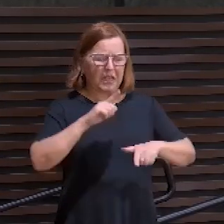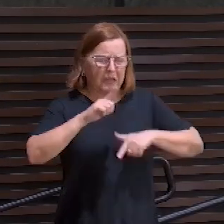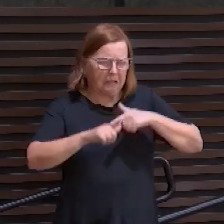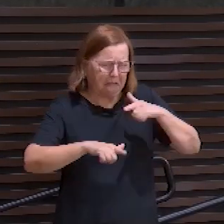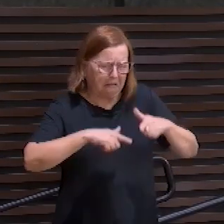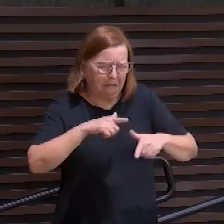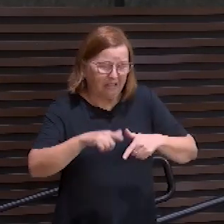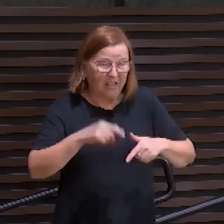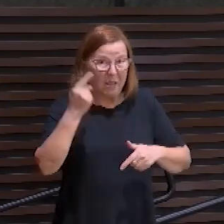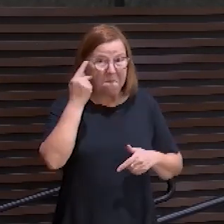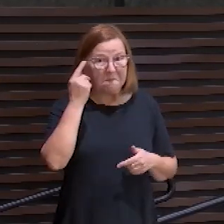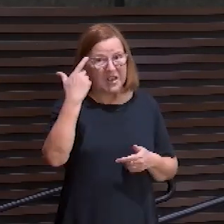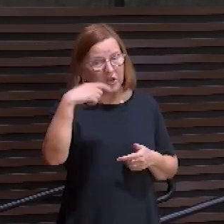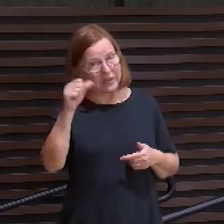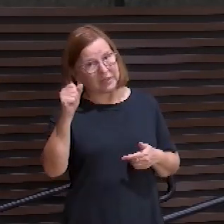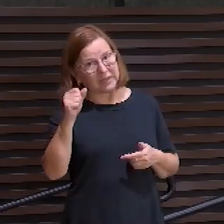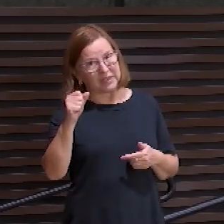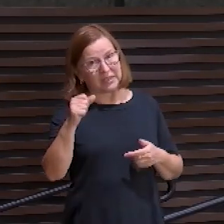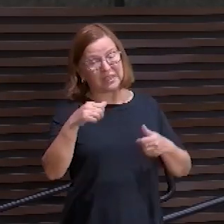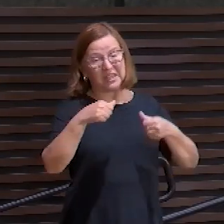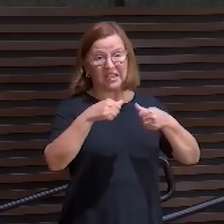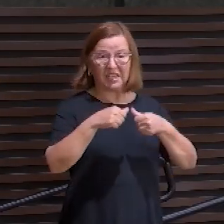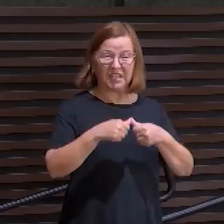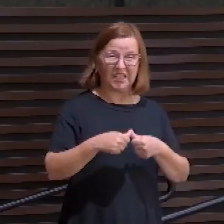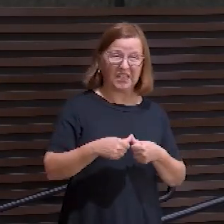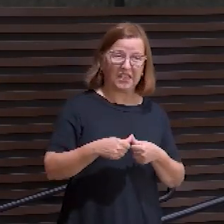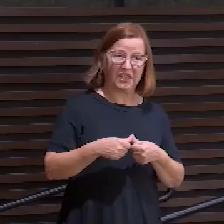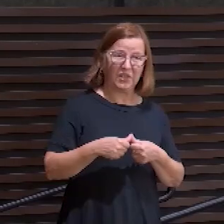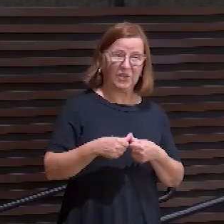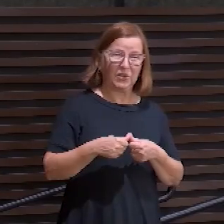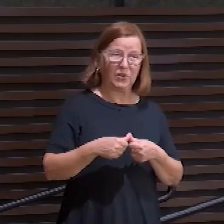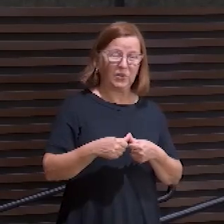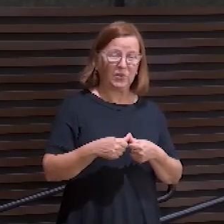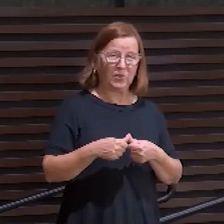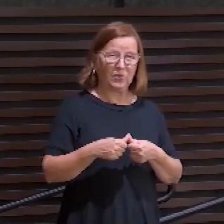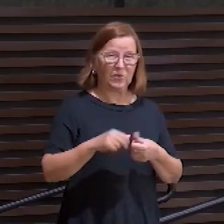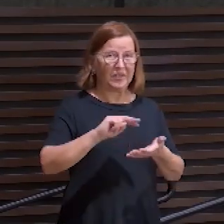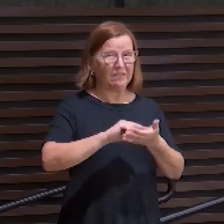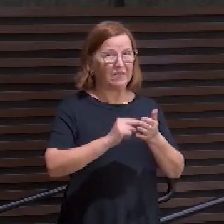E isto cheira o cheiro do pecado.